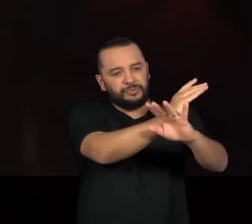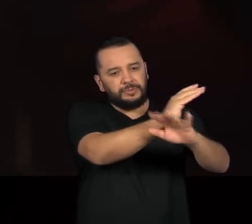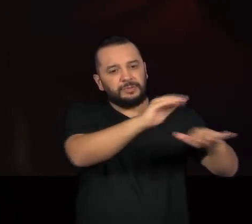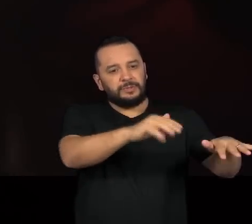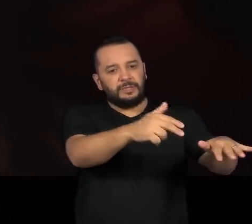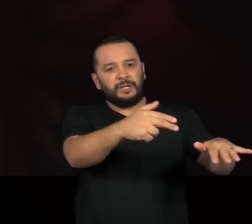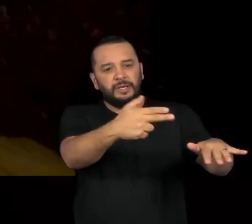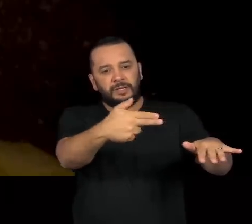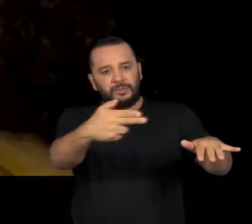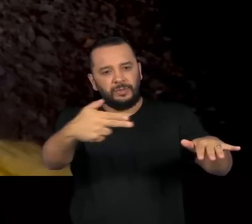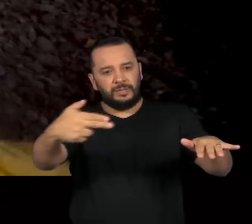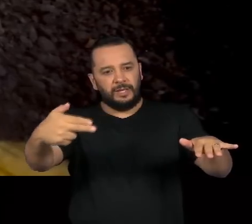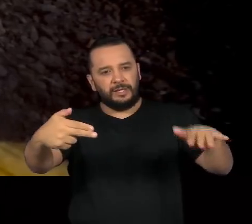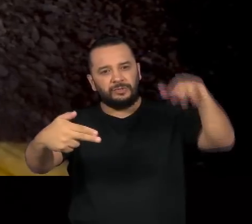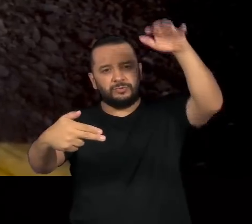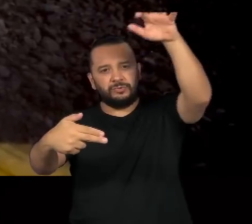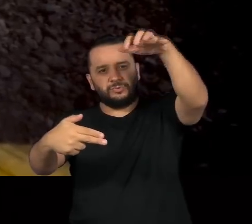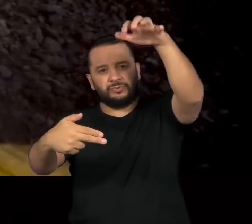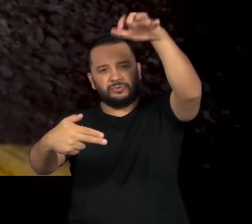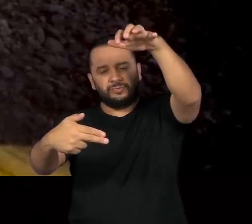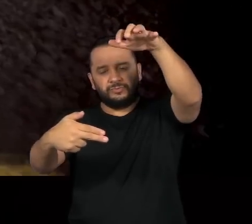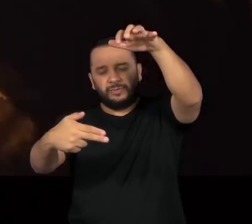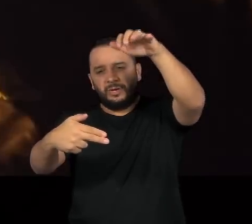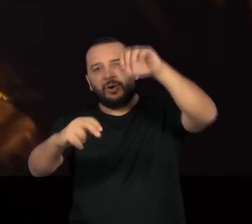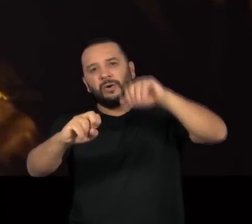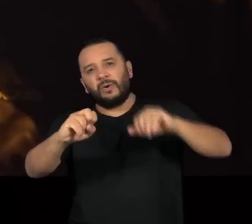ou a que os africanos choram.